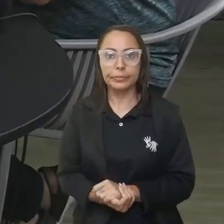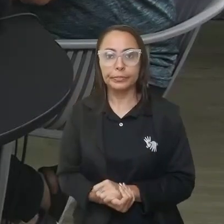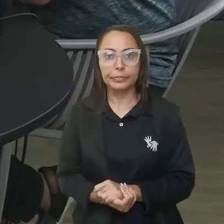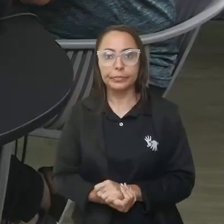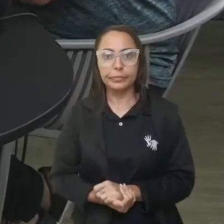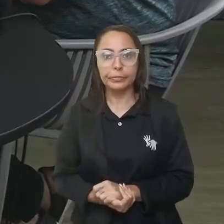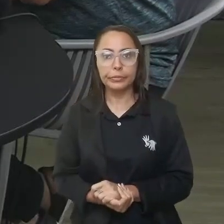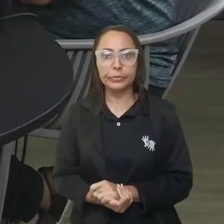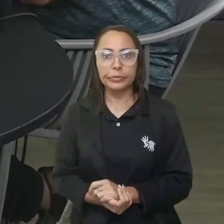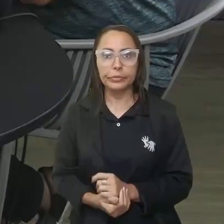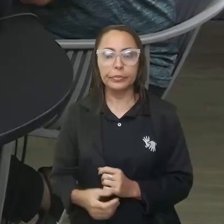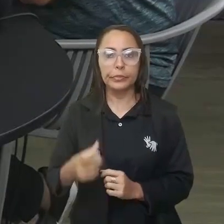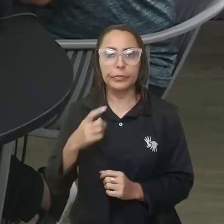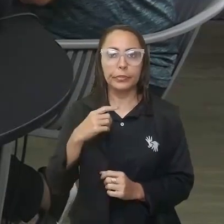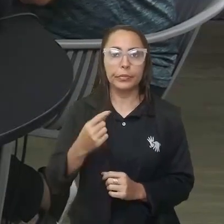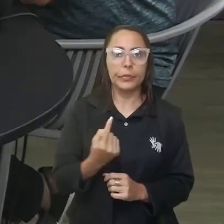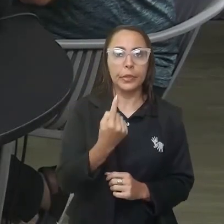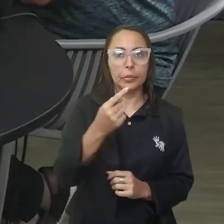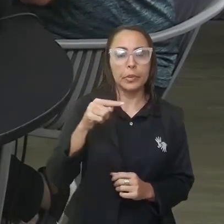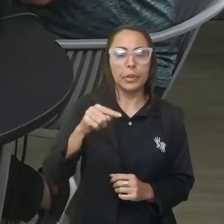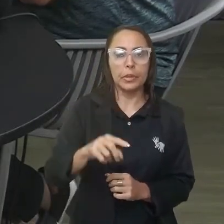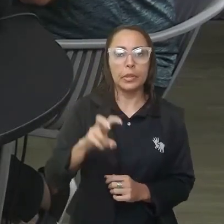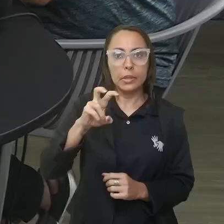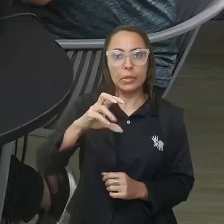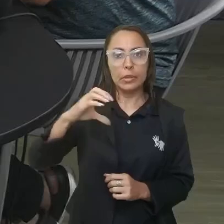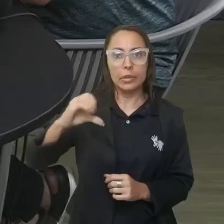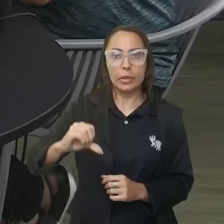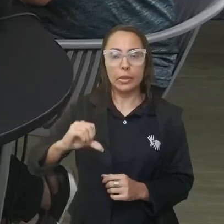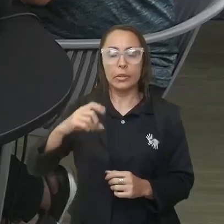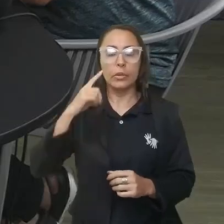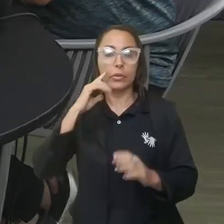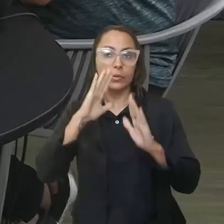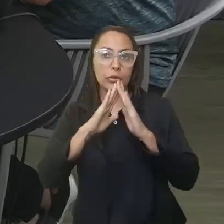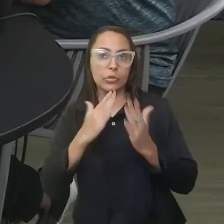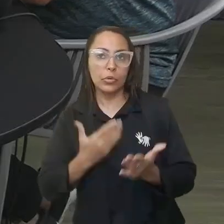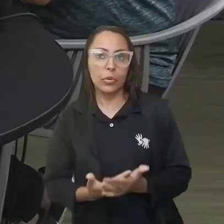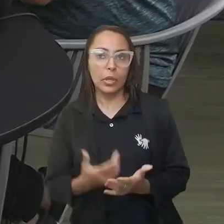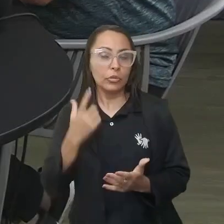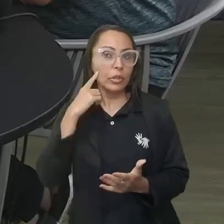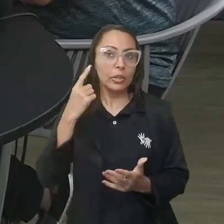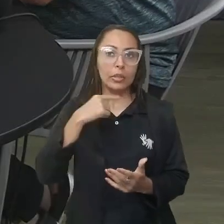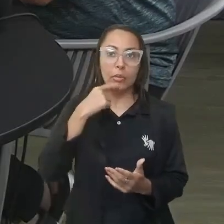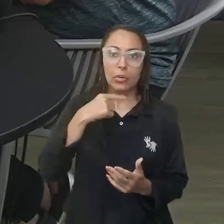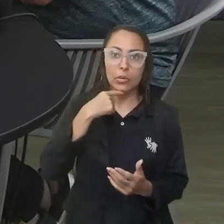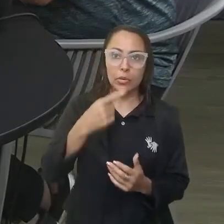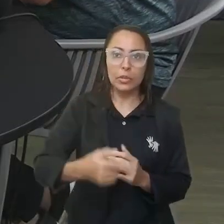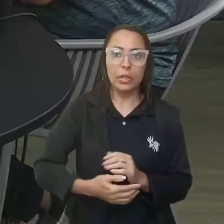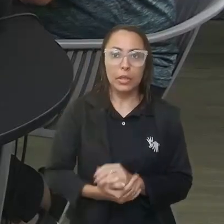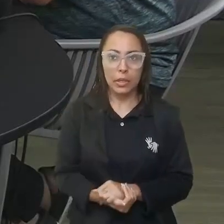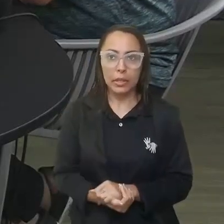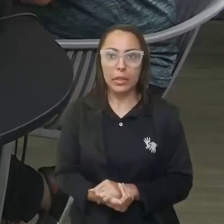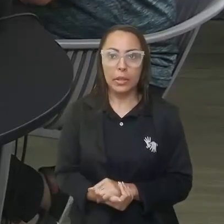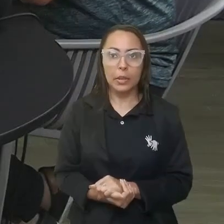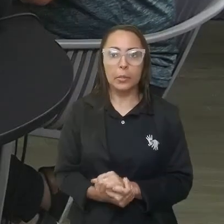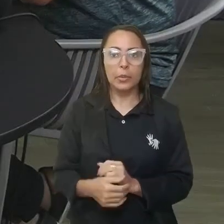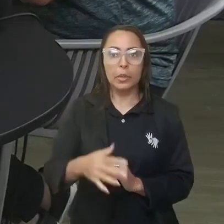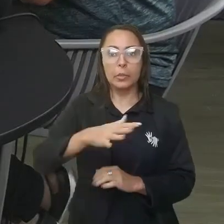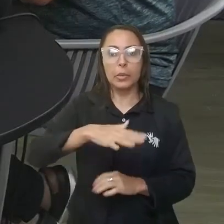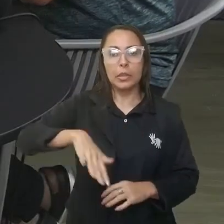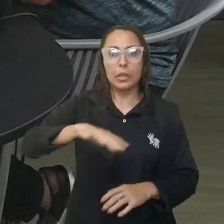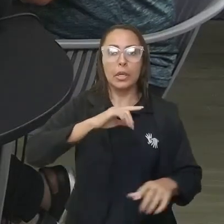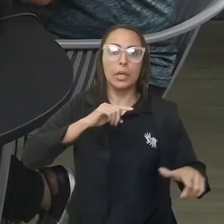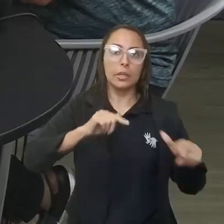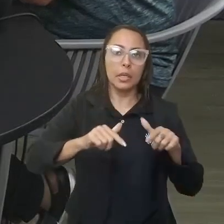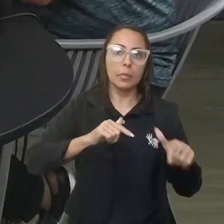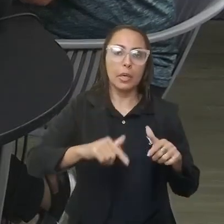e temos 1.059 escolas. A gente não pode estar em todas essas escolas, a gente não consegue, infelizmente. Por isso que é importante o trabalho de rede, trabalhar